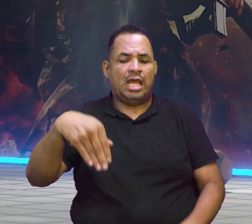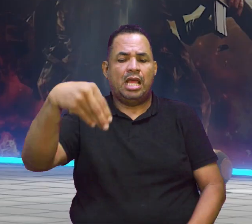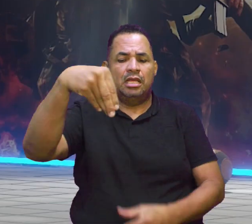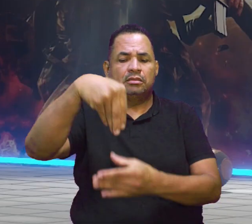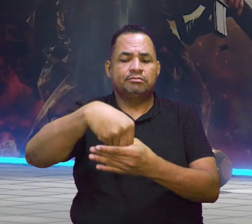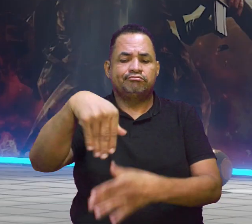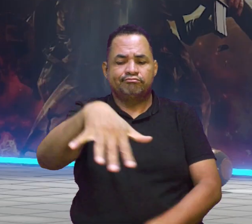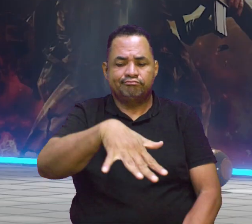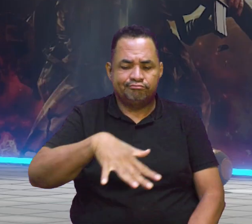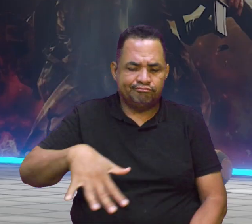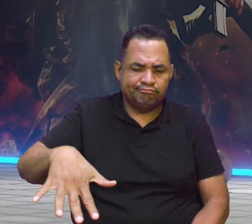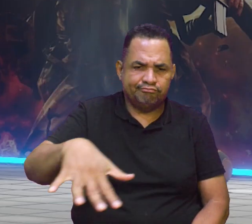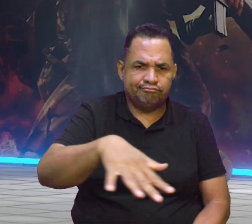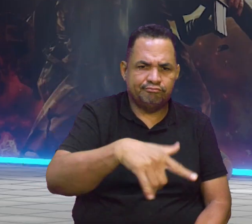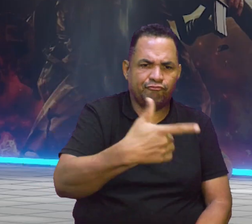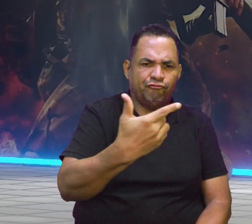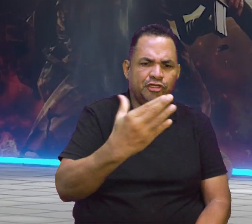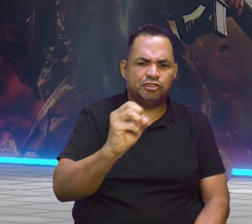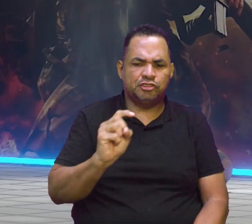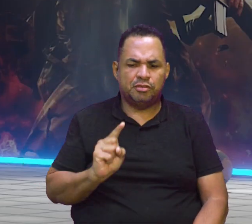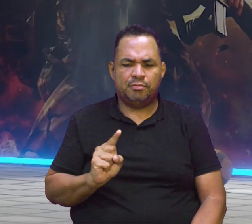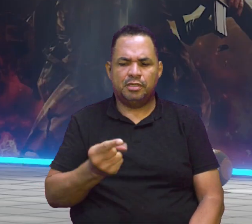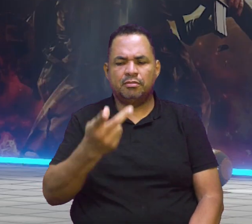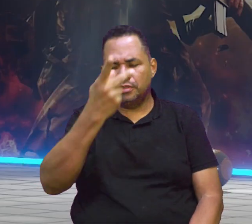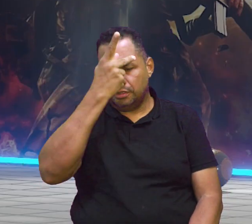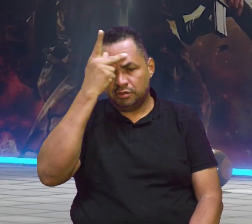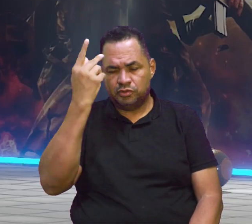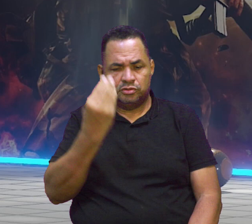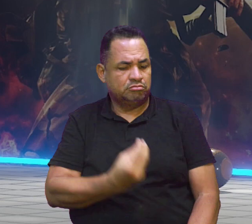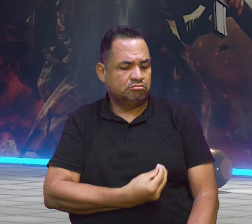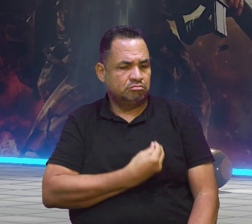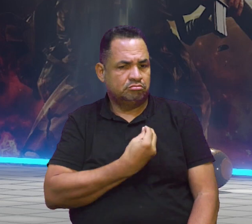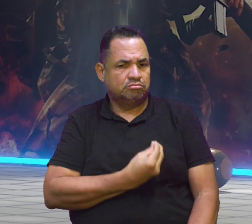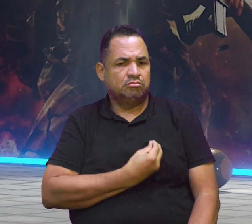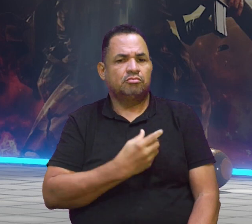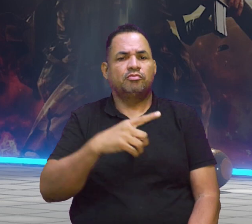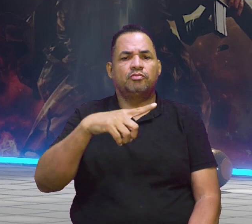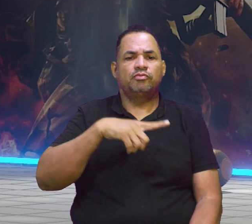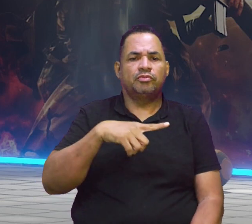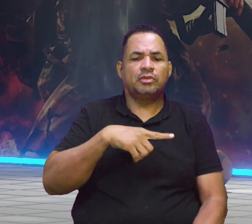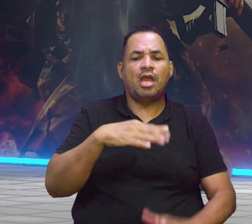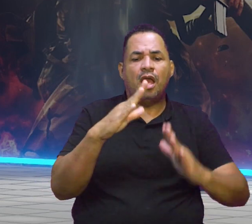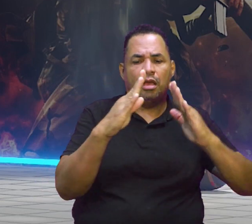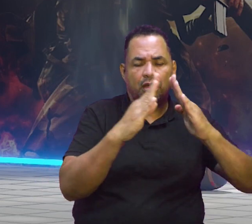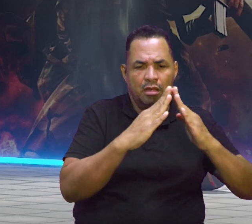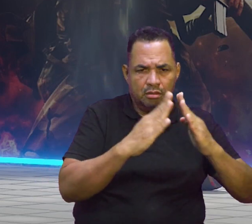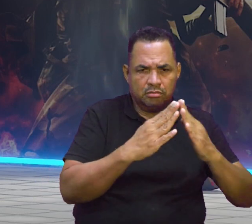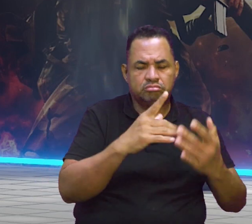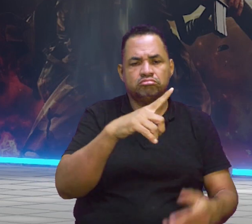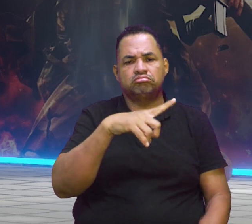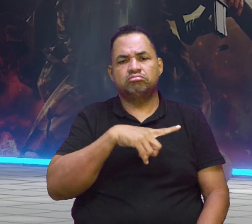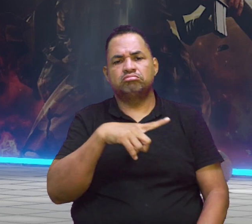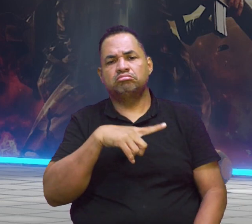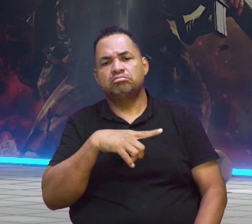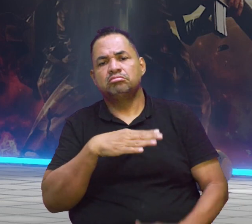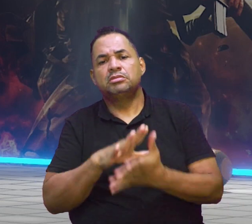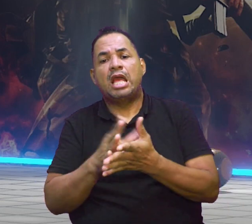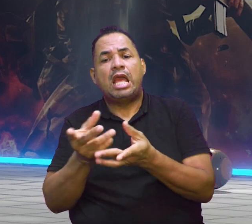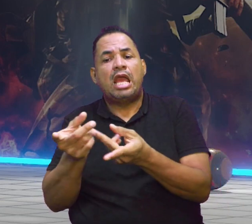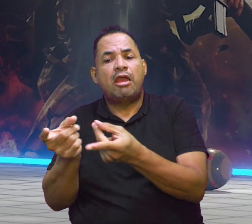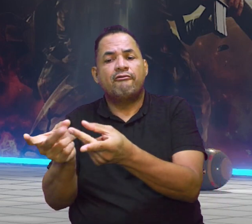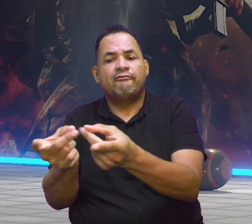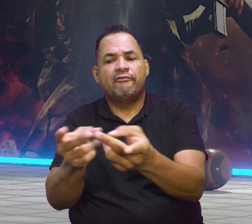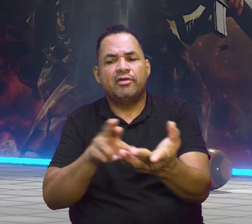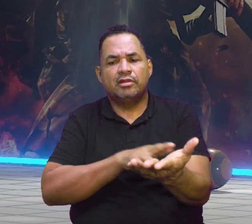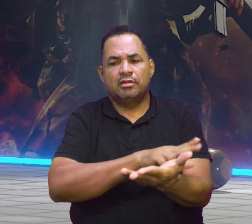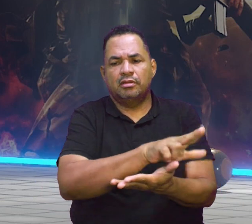menos 20 mil pessoas morando. Então, lá já vai ter escolas, lá já vai ter comércio e uma coisa